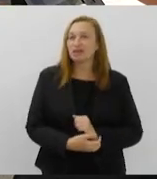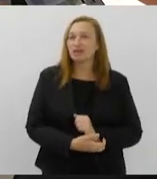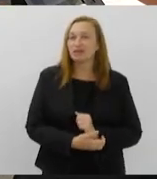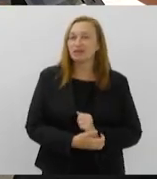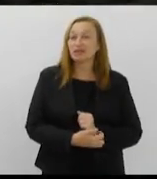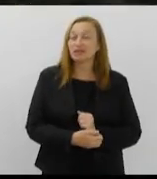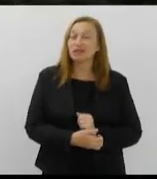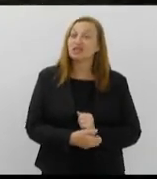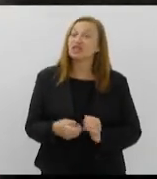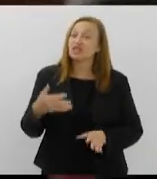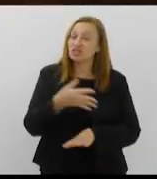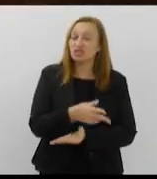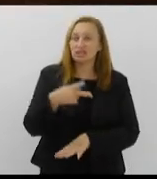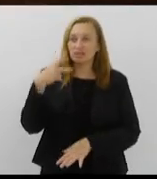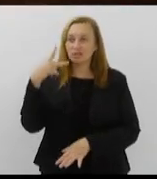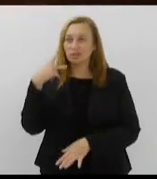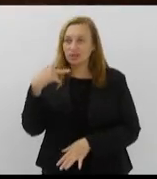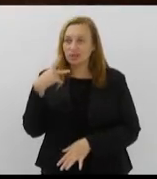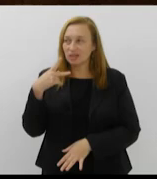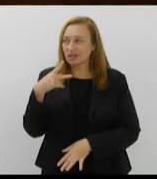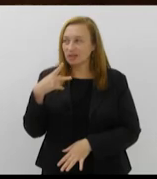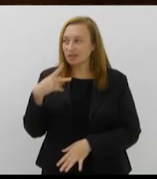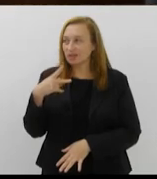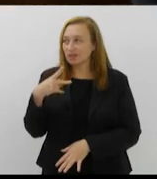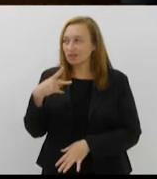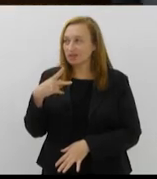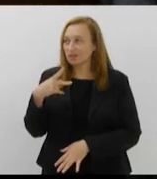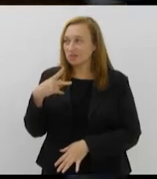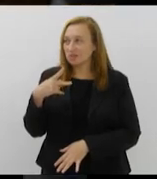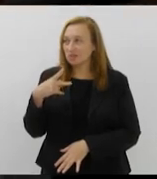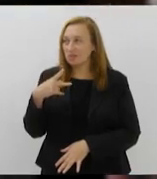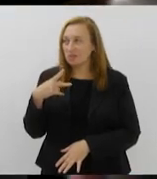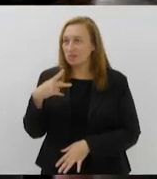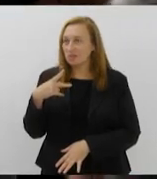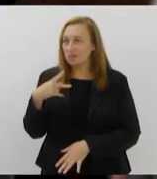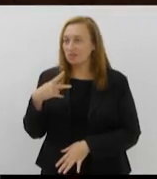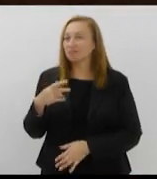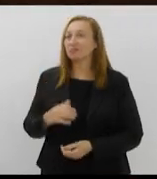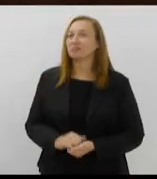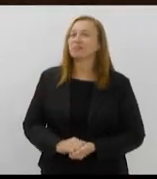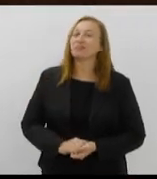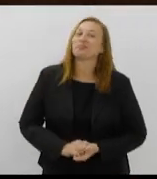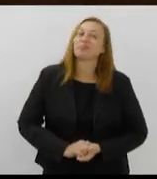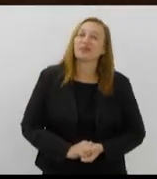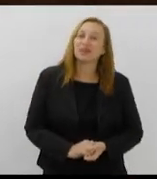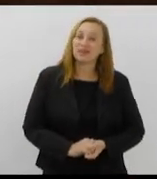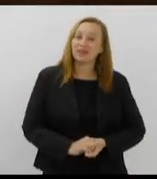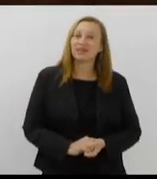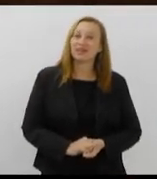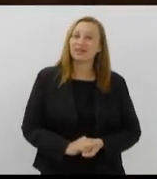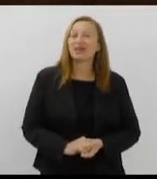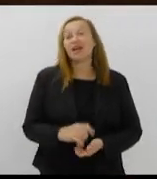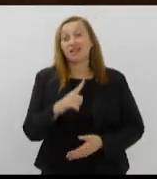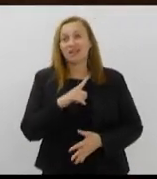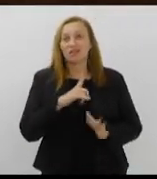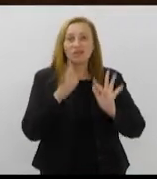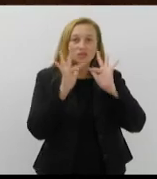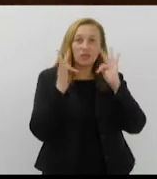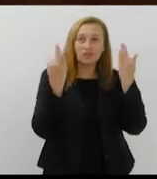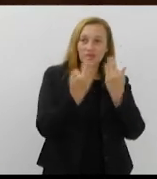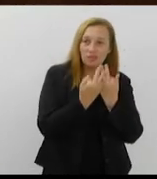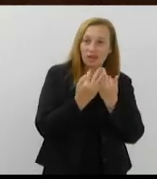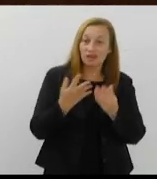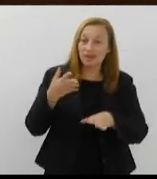na política para se dar bem, né? A gente tem o caso, né, de uma família que resolveu entrar para a